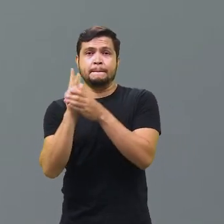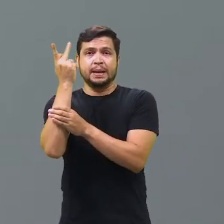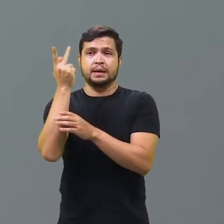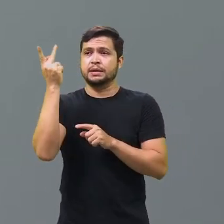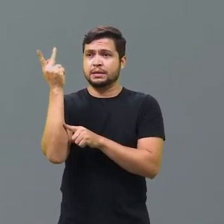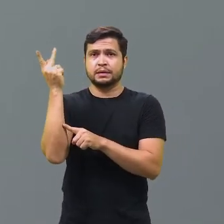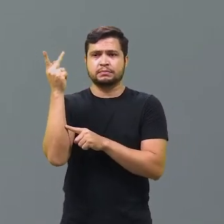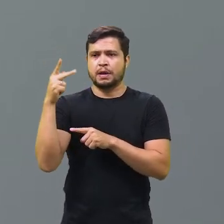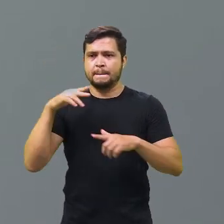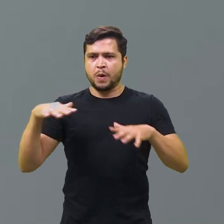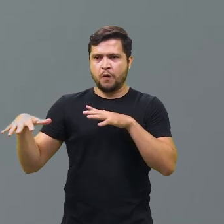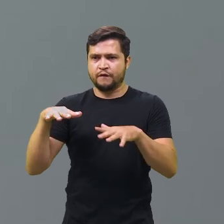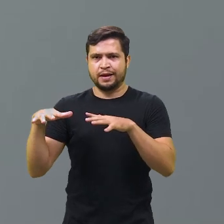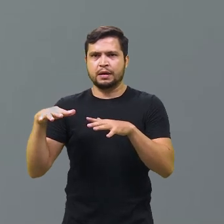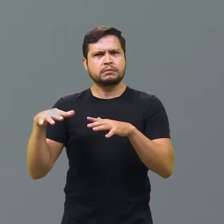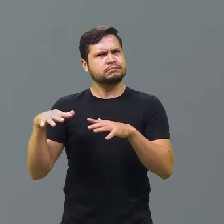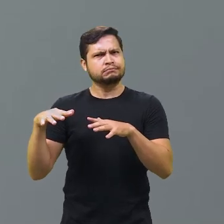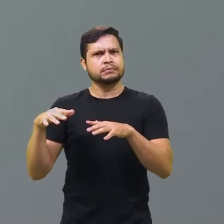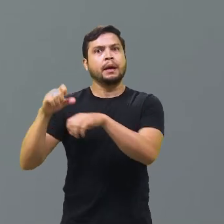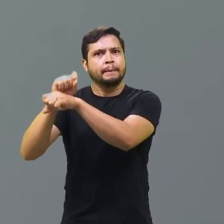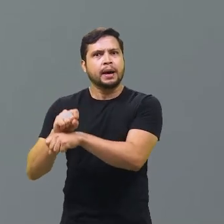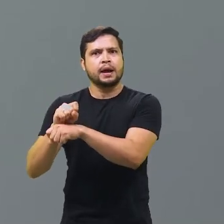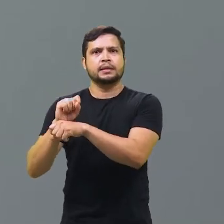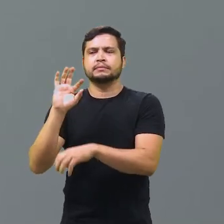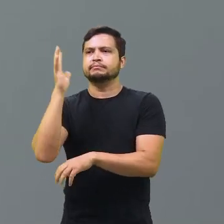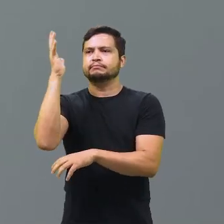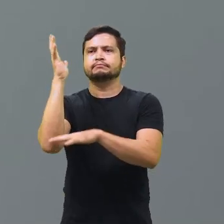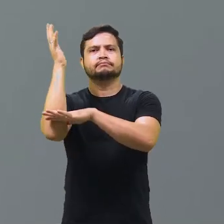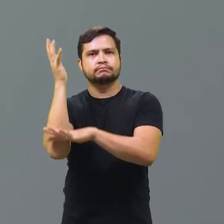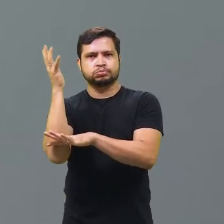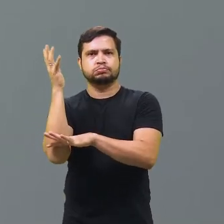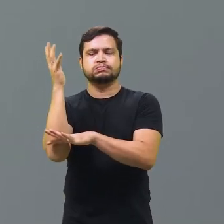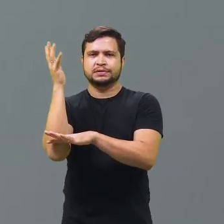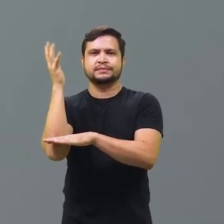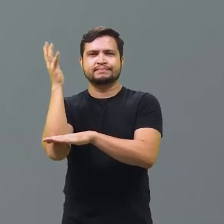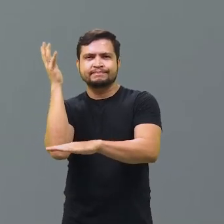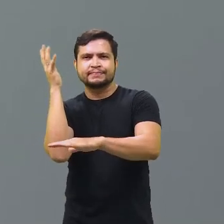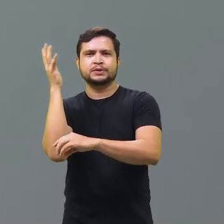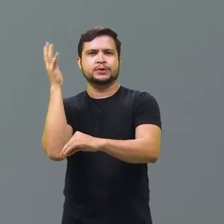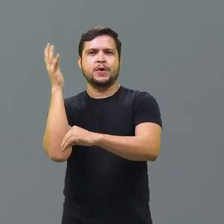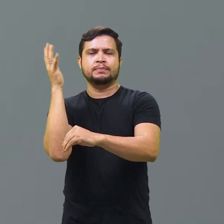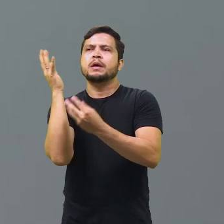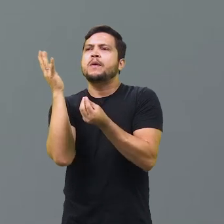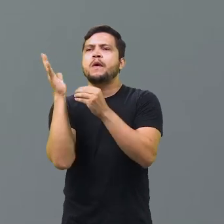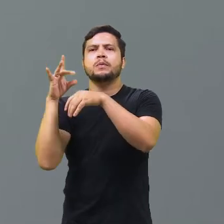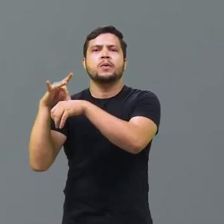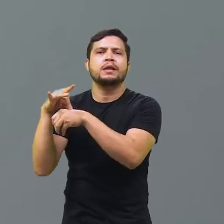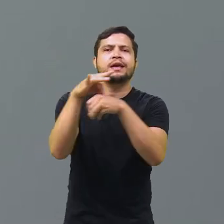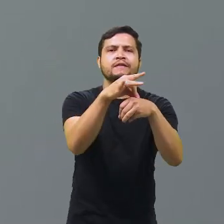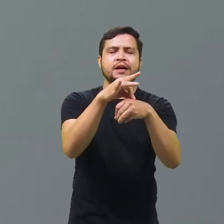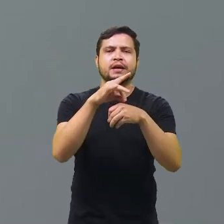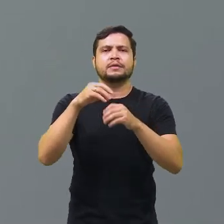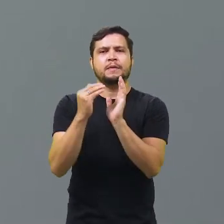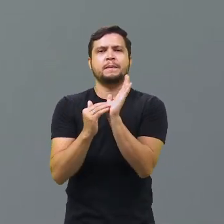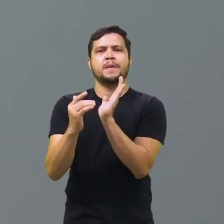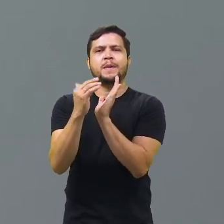grande capacidade de se mover, né? Elas são sésseis, elas ficam fixas. Então, para ela poder levar o gameta dela, né, transportar o